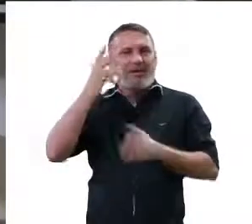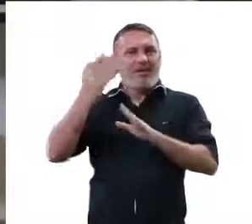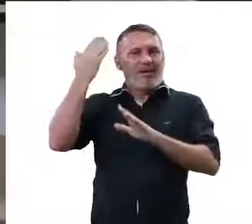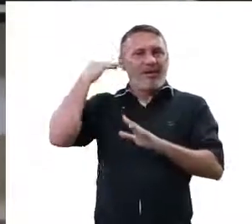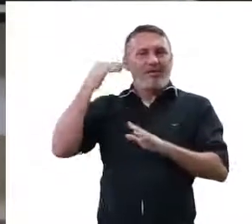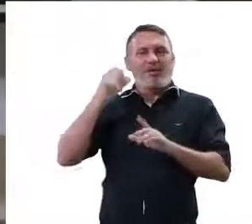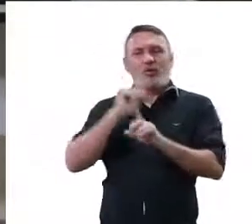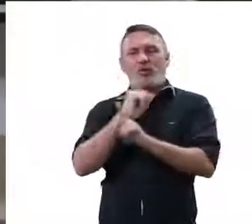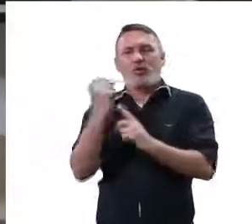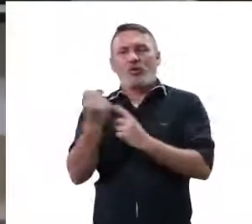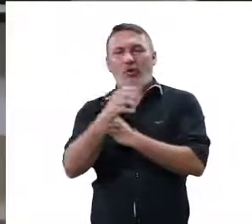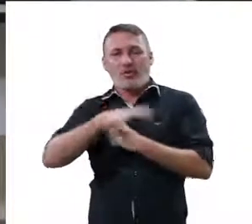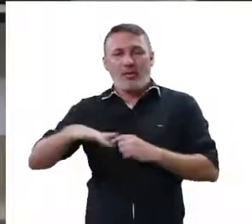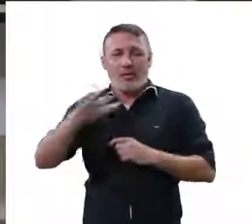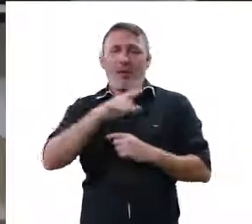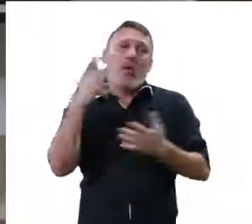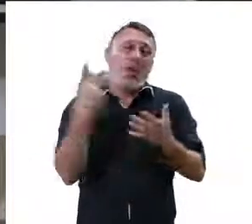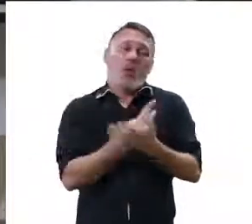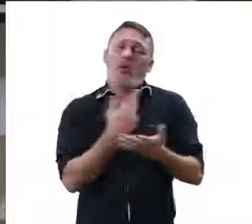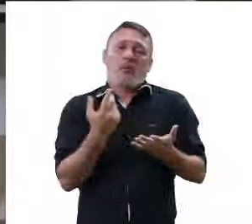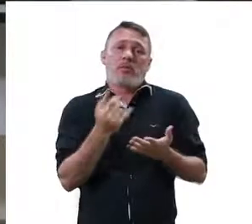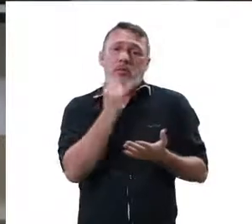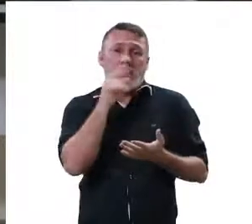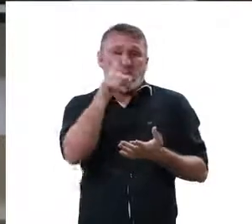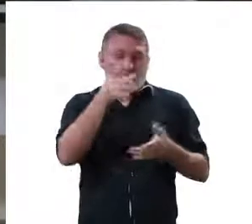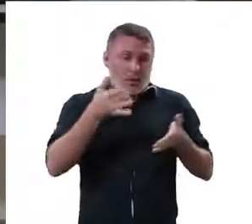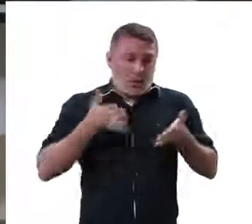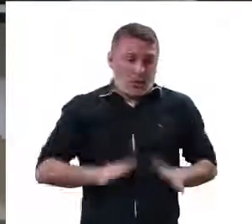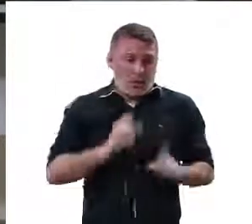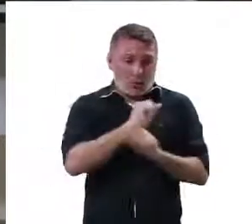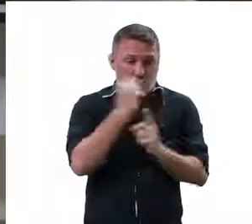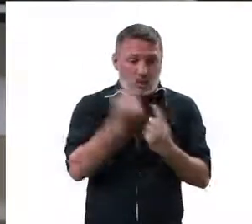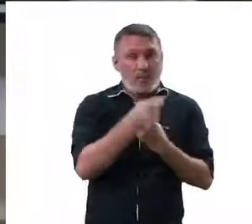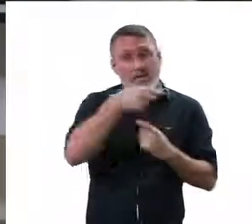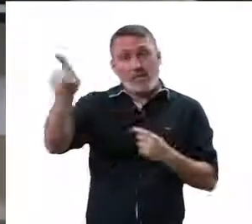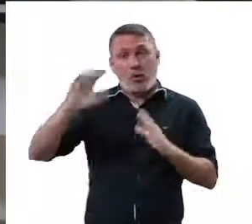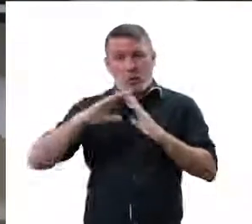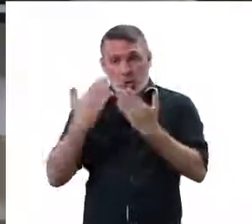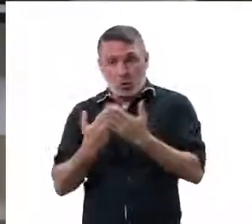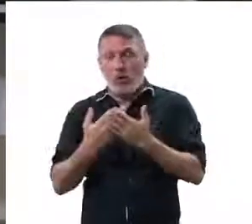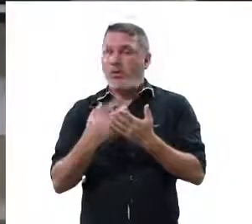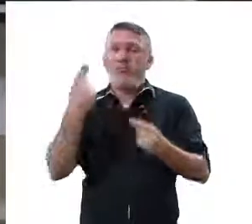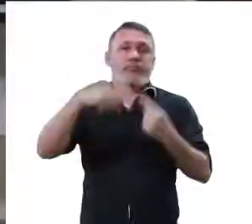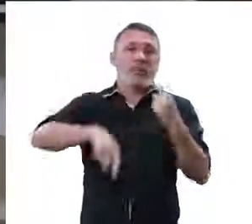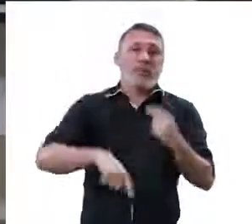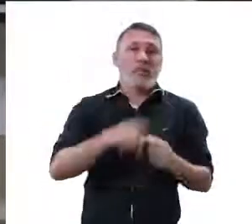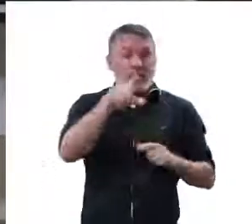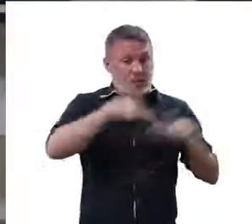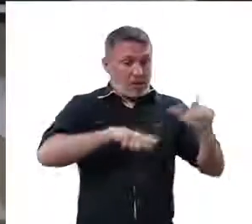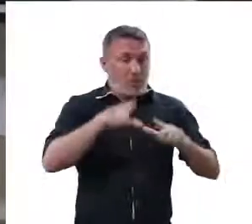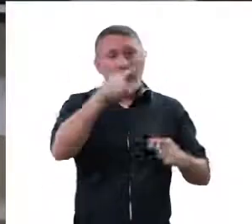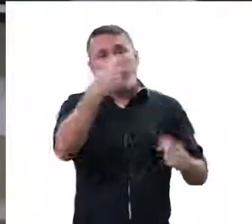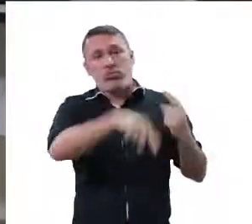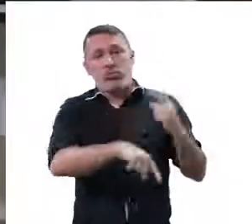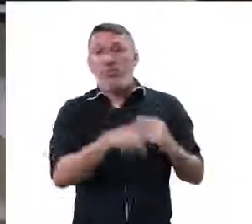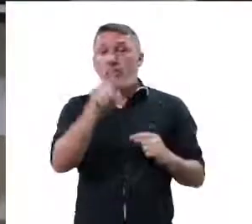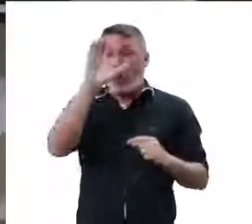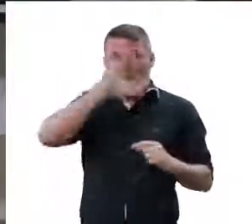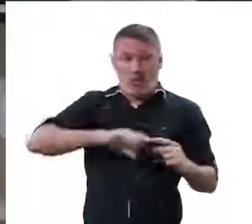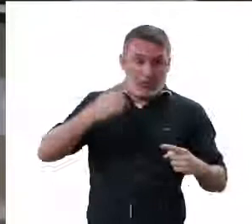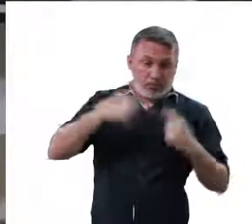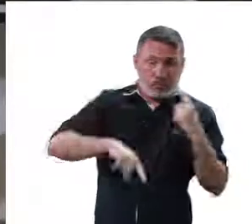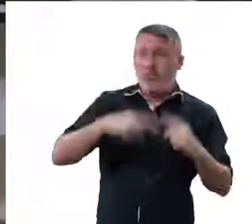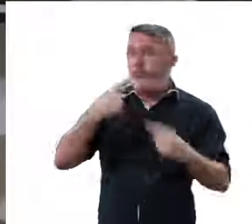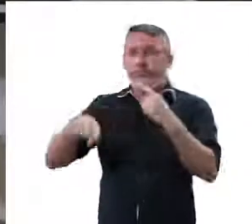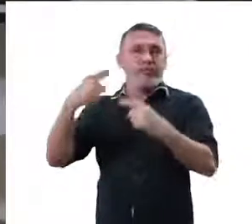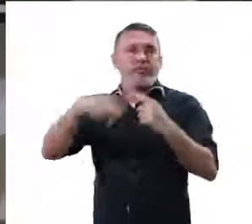dos fatos sociais? Cara, você nasceu, ou você vai para a escola, ou você está fora da sociedade. Ou você trabalha ou está fora da sociedade. Ou você se comporta